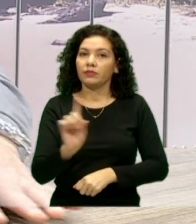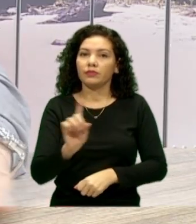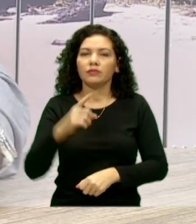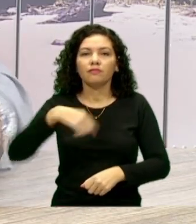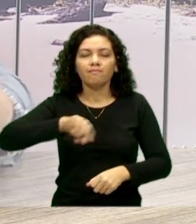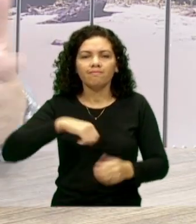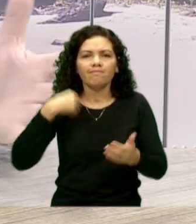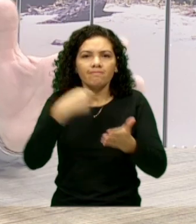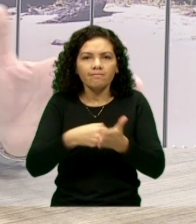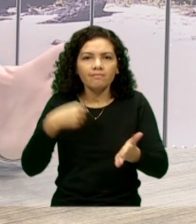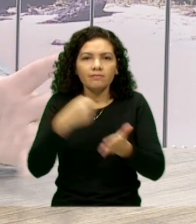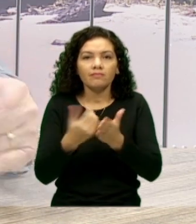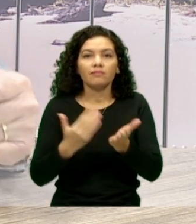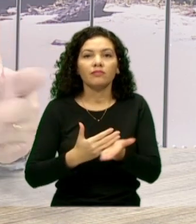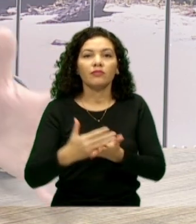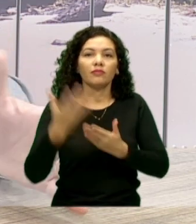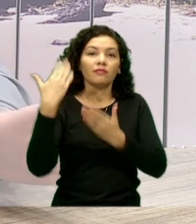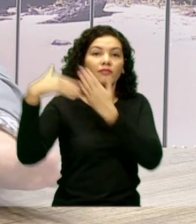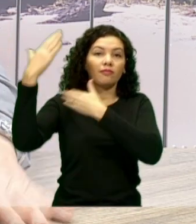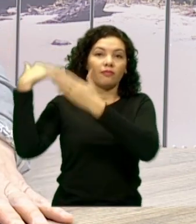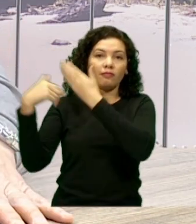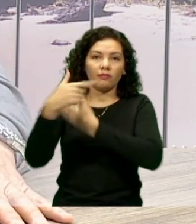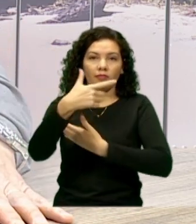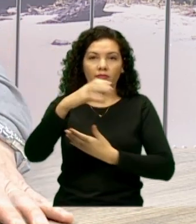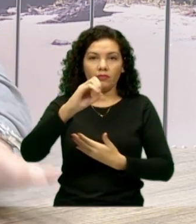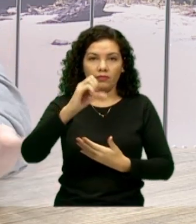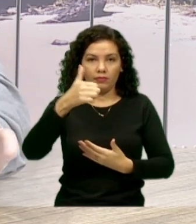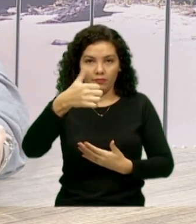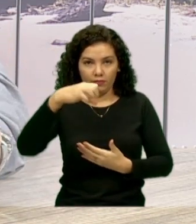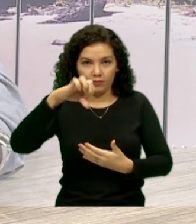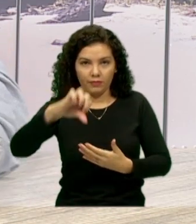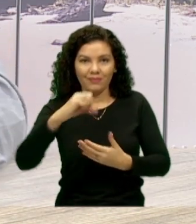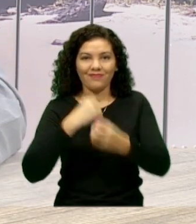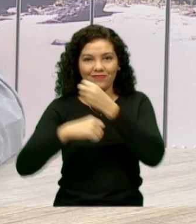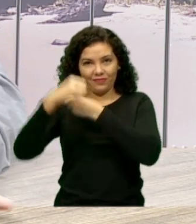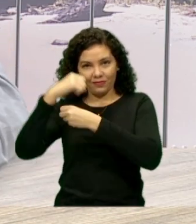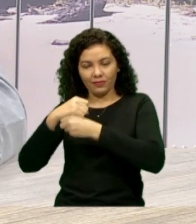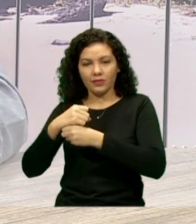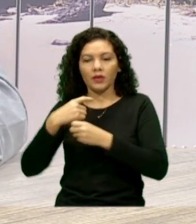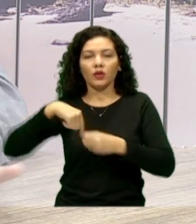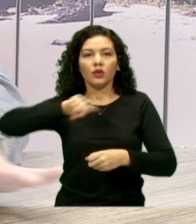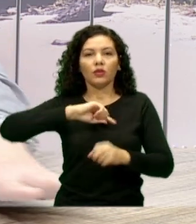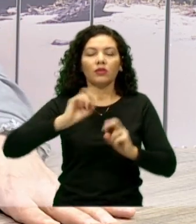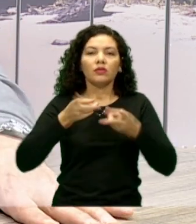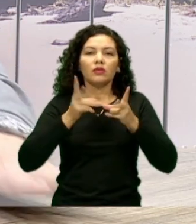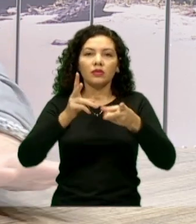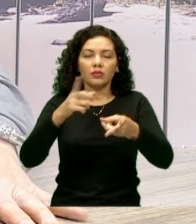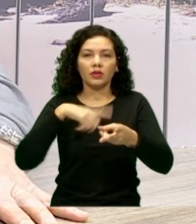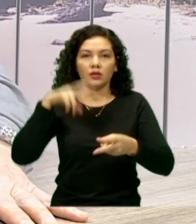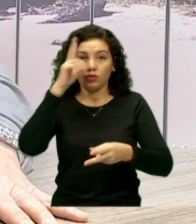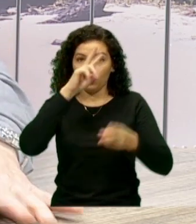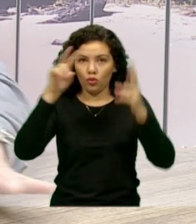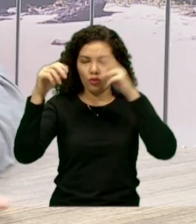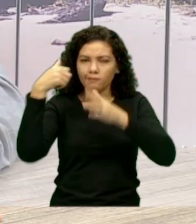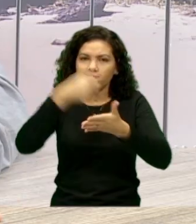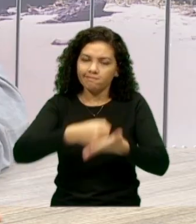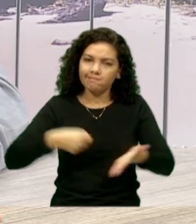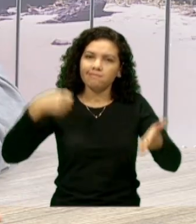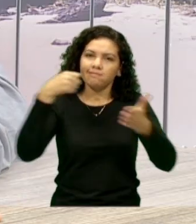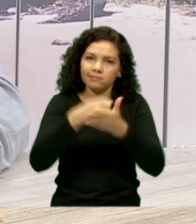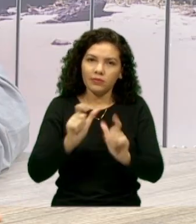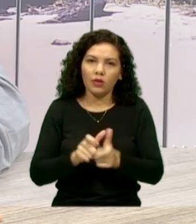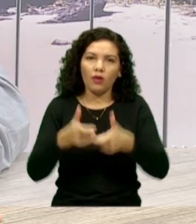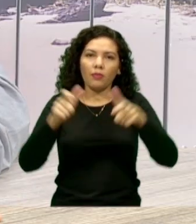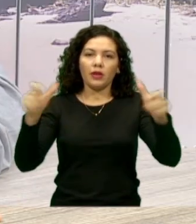nossa luta começa lá em 2019, que nós sempre tivemos um histórico de luta por